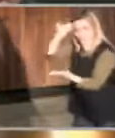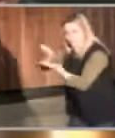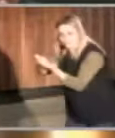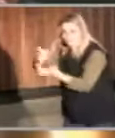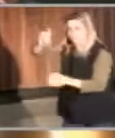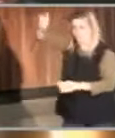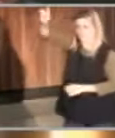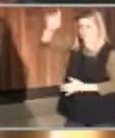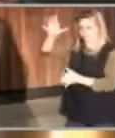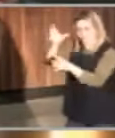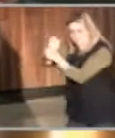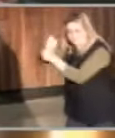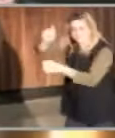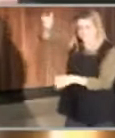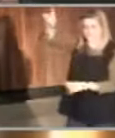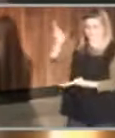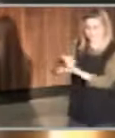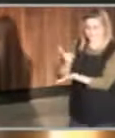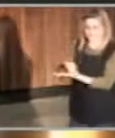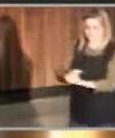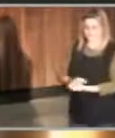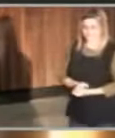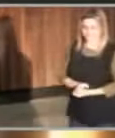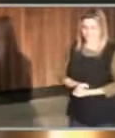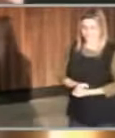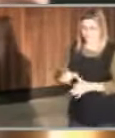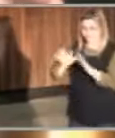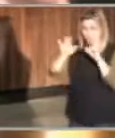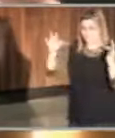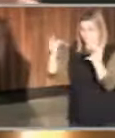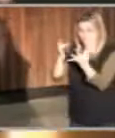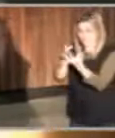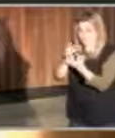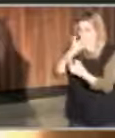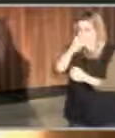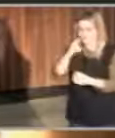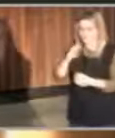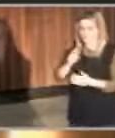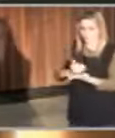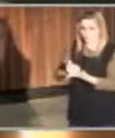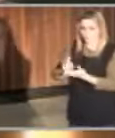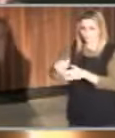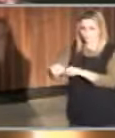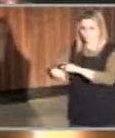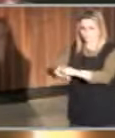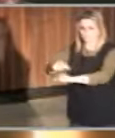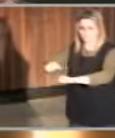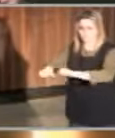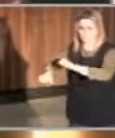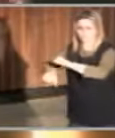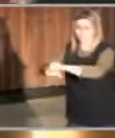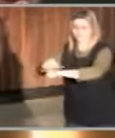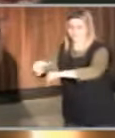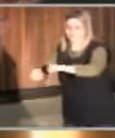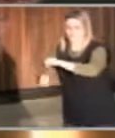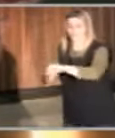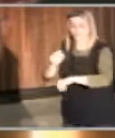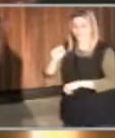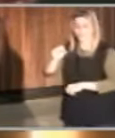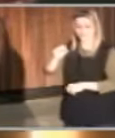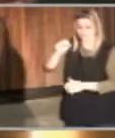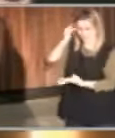da nação e a missão da família começou a mudar ao invés de ser o referencial